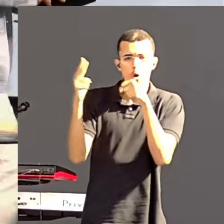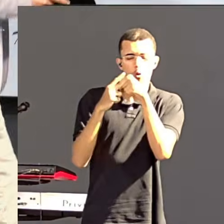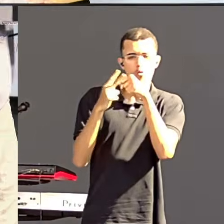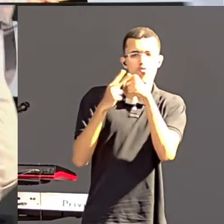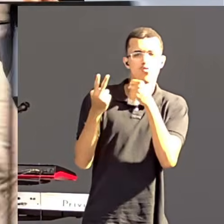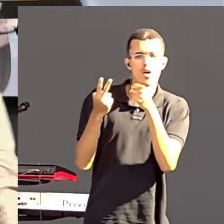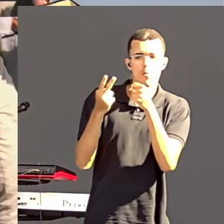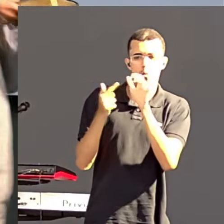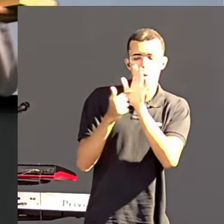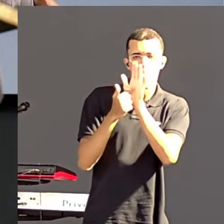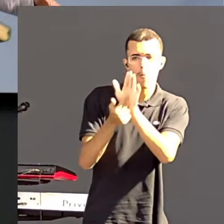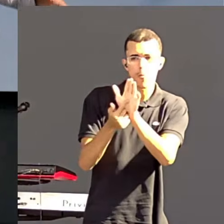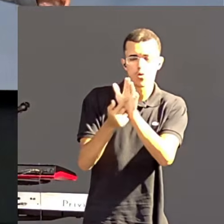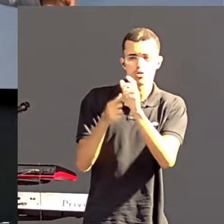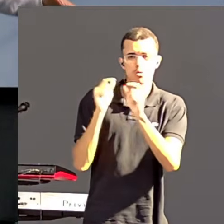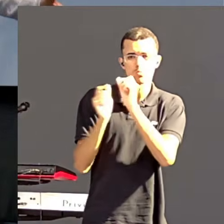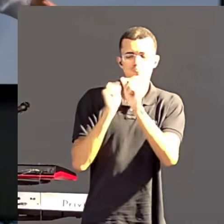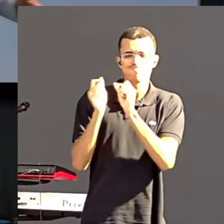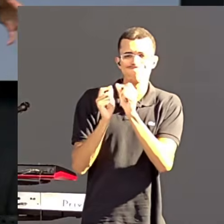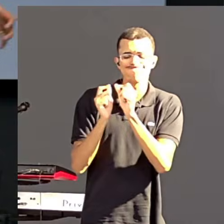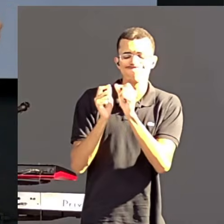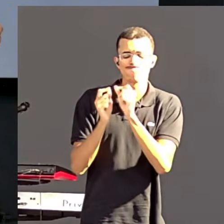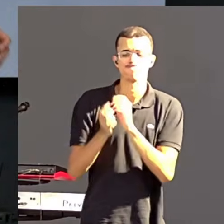está, ele traz